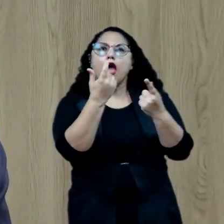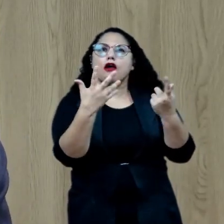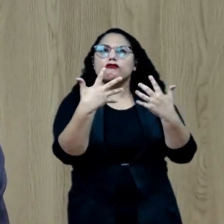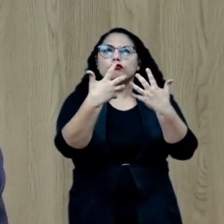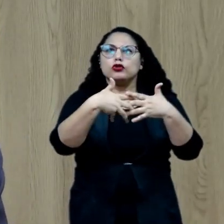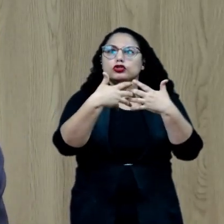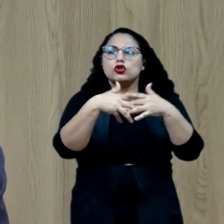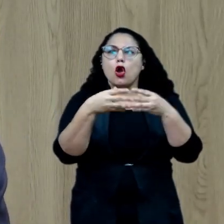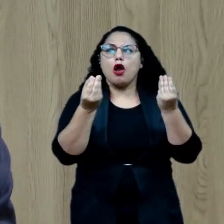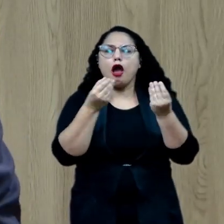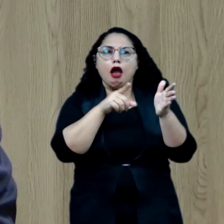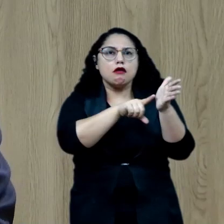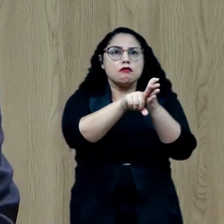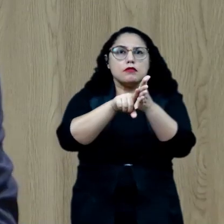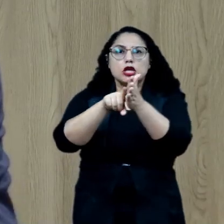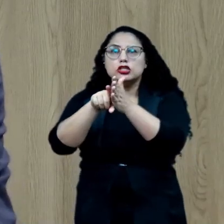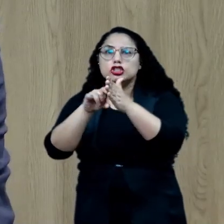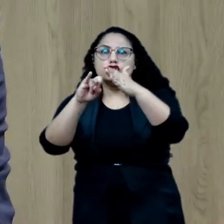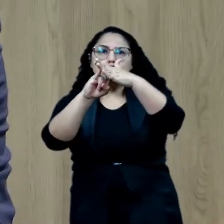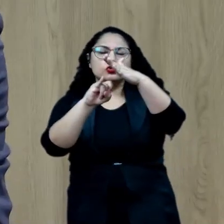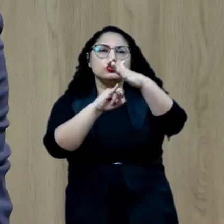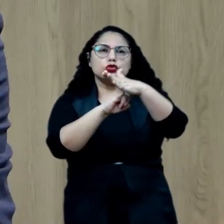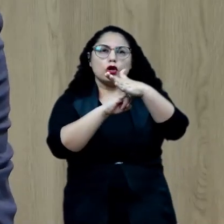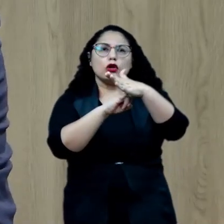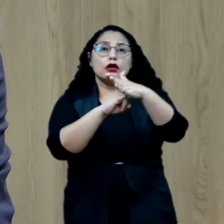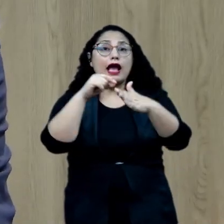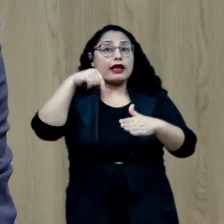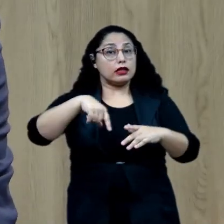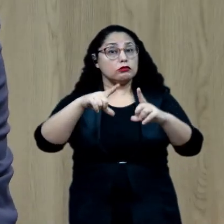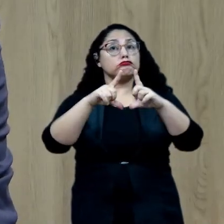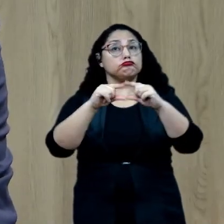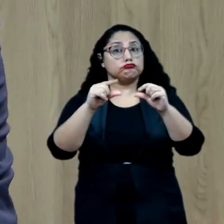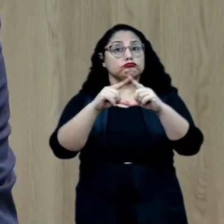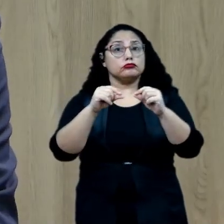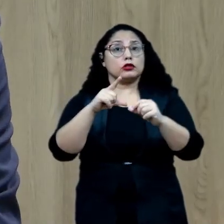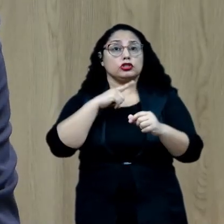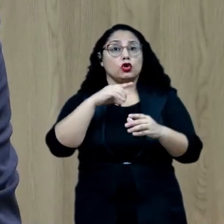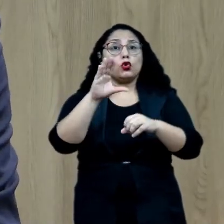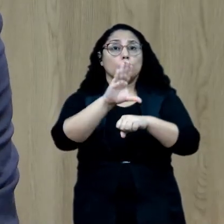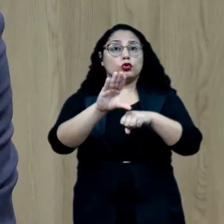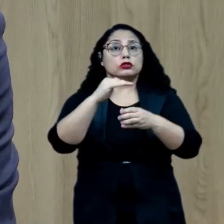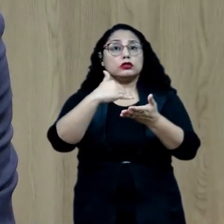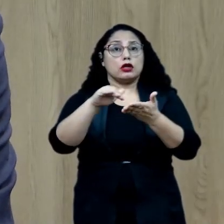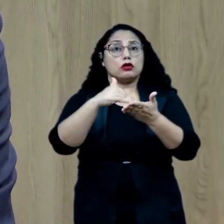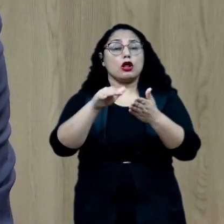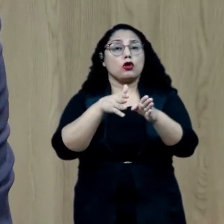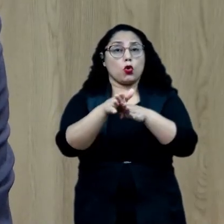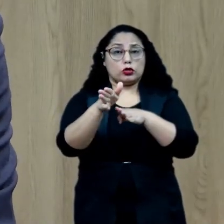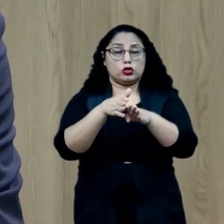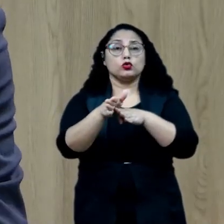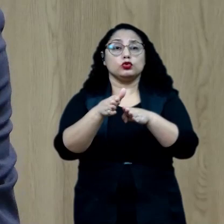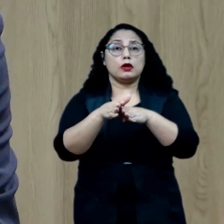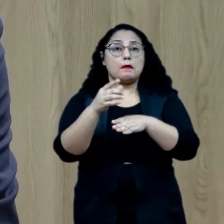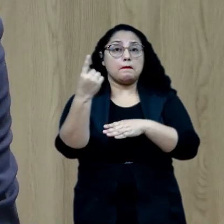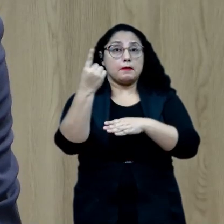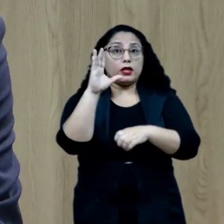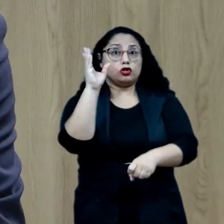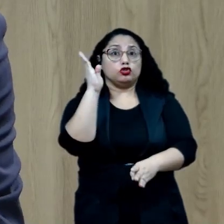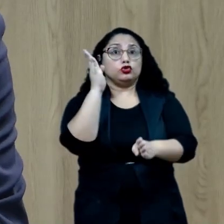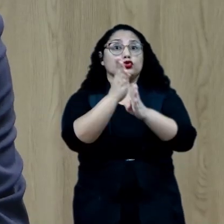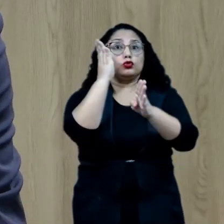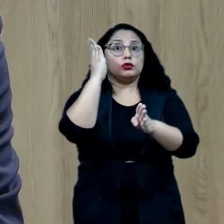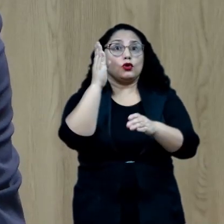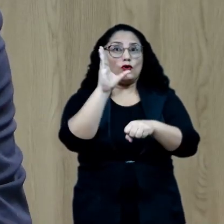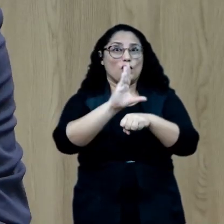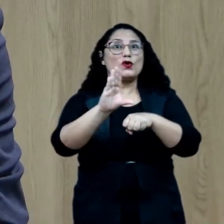que eu comecei a pesquisar as instituições no Distrito Federal que tinham um curso de secretariado executivo. Primeiro descobri, né, que